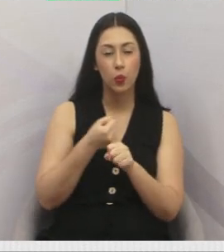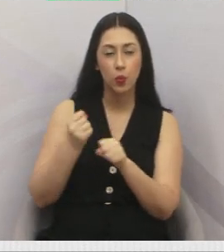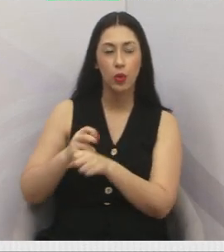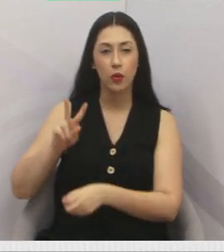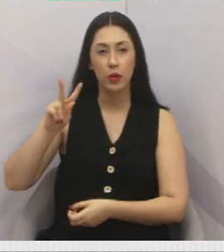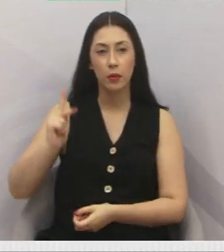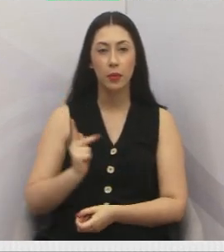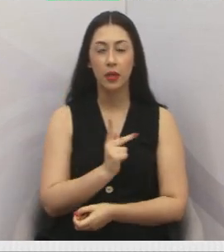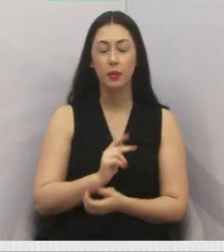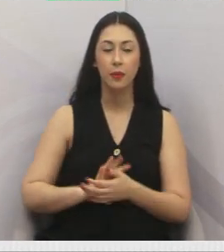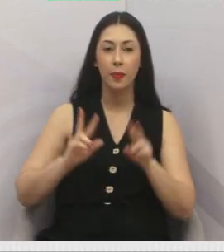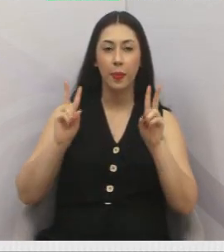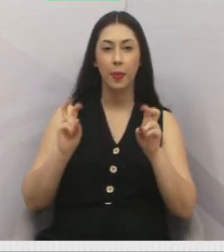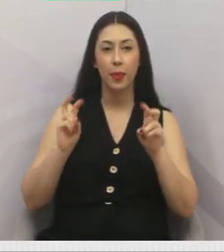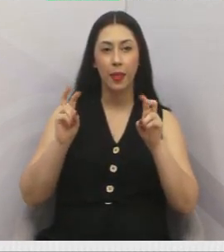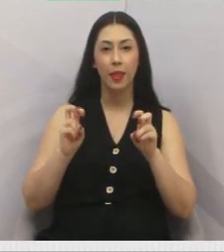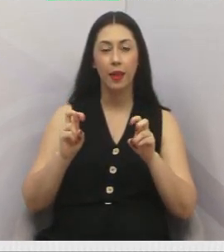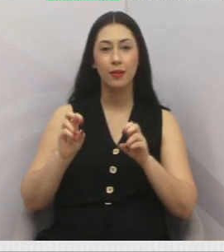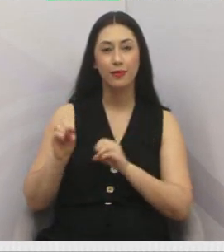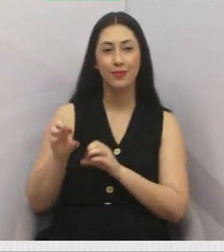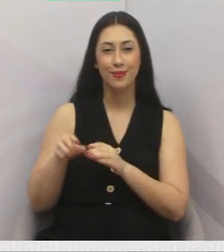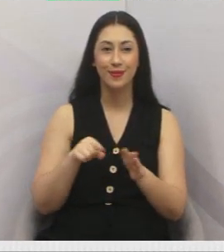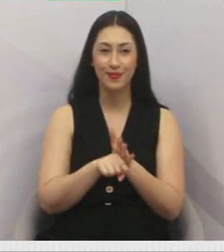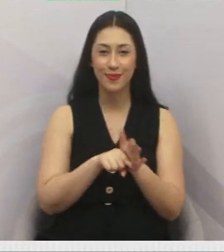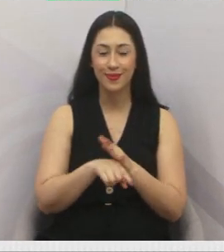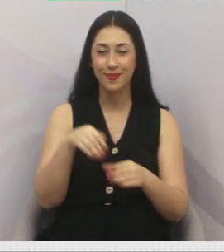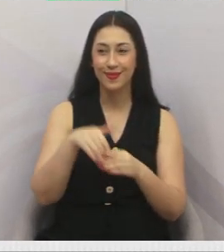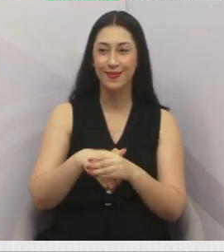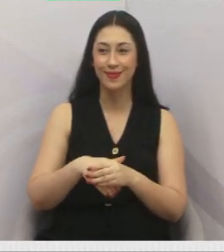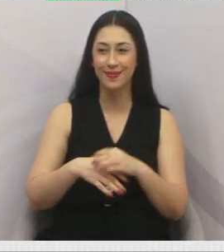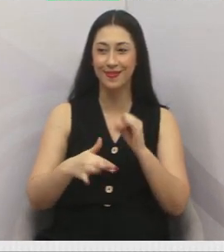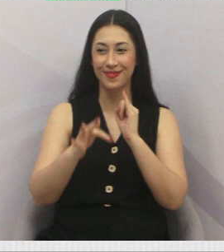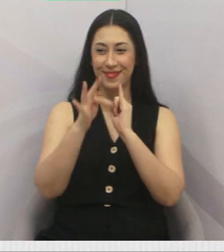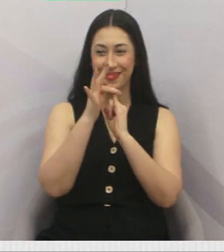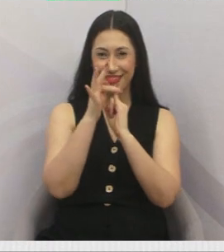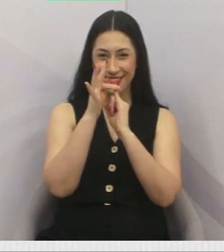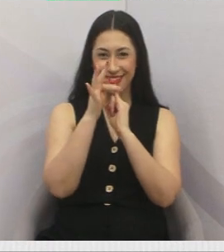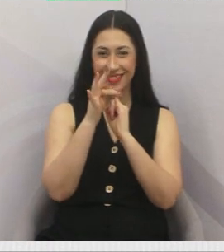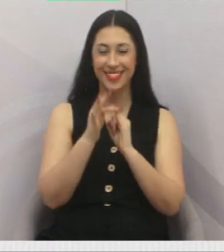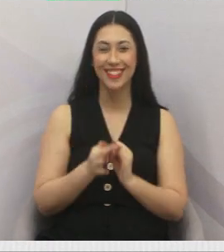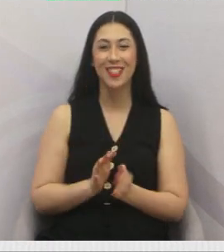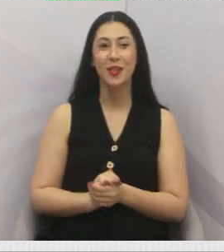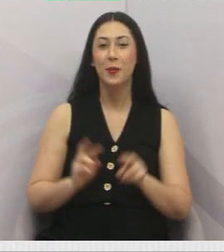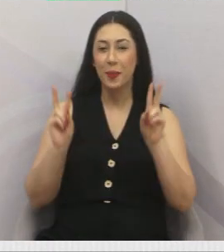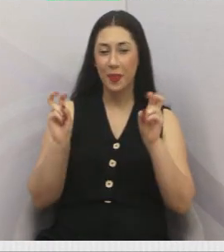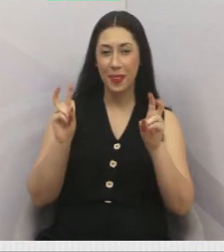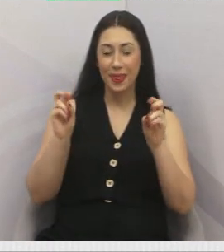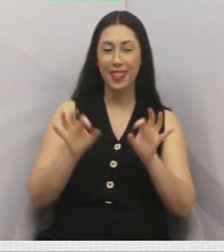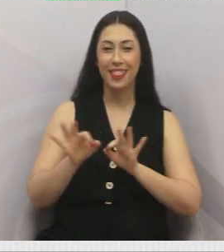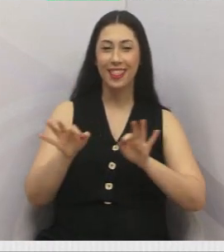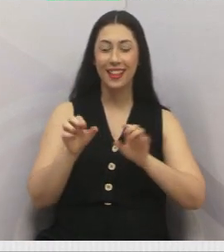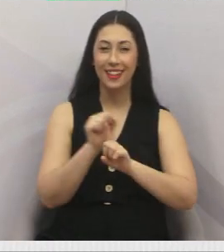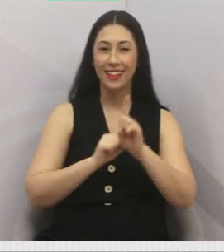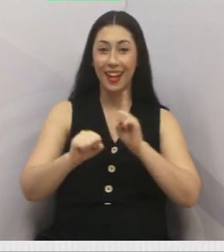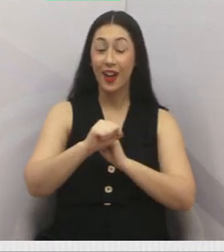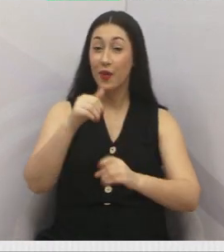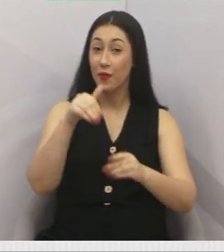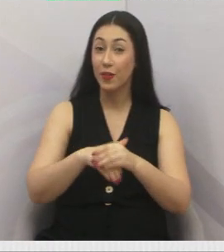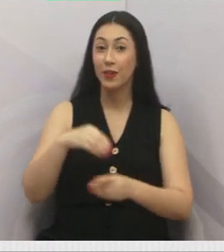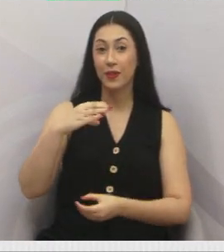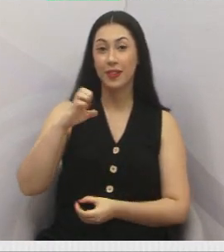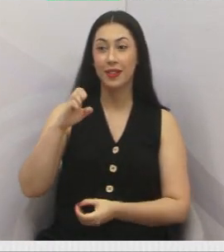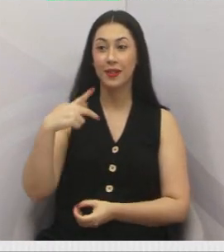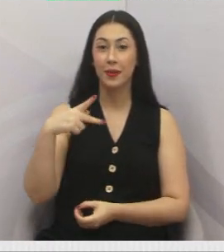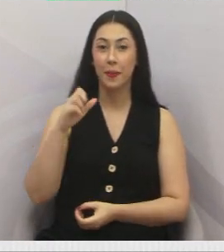Convap. Segmento Entidades Acadêmicas, um voto para o Instituto Federal. Segmento Organização da Sociedade Civil, um voto para a